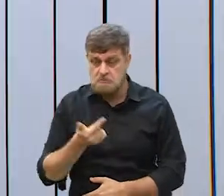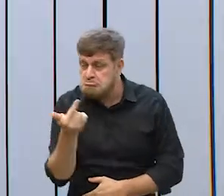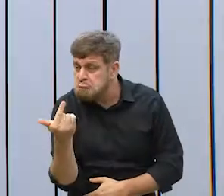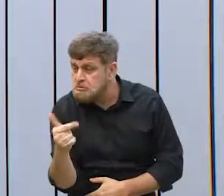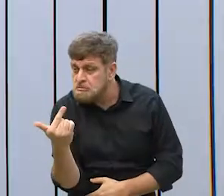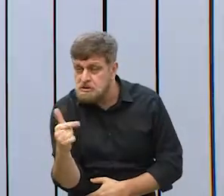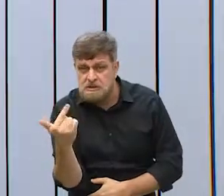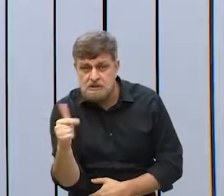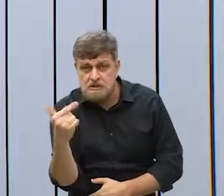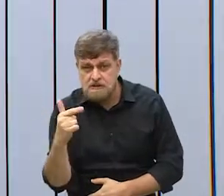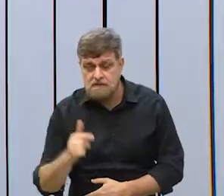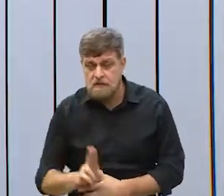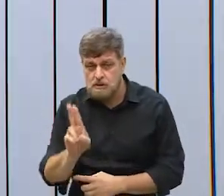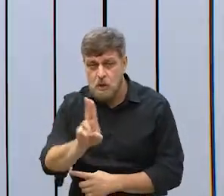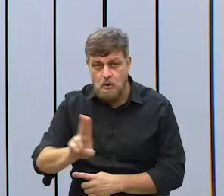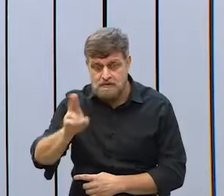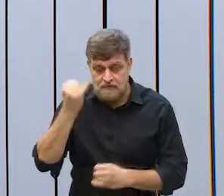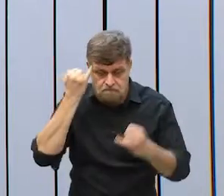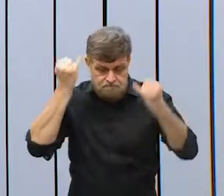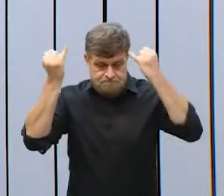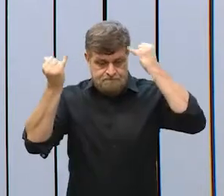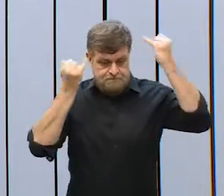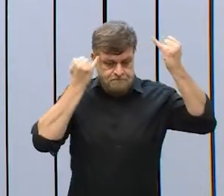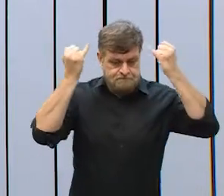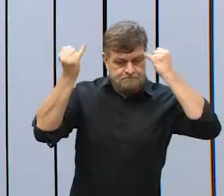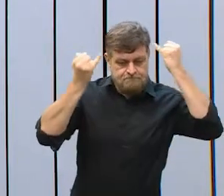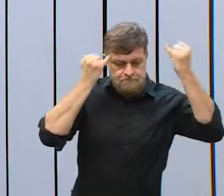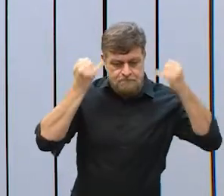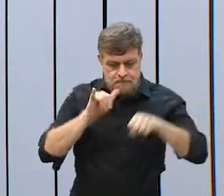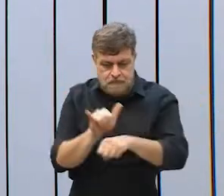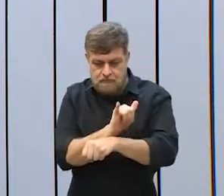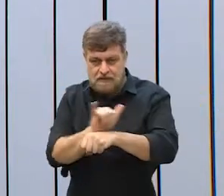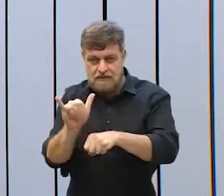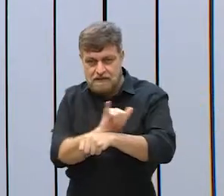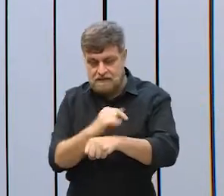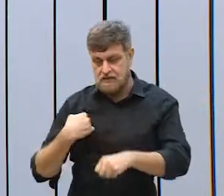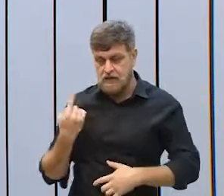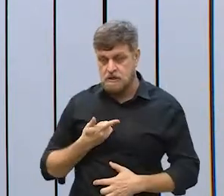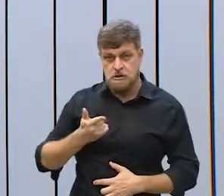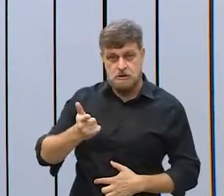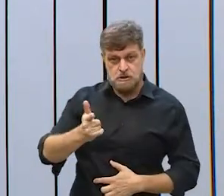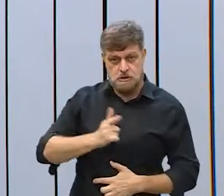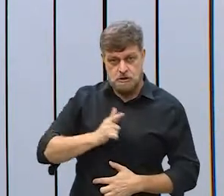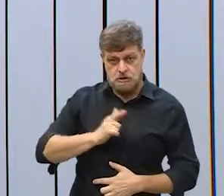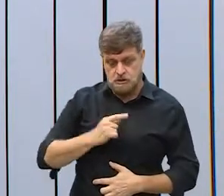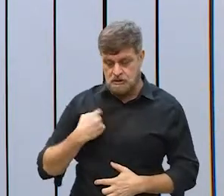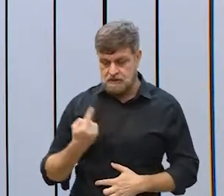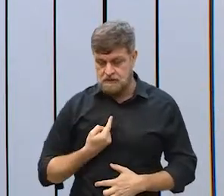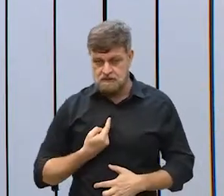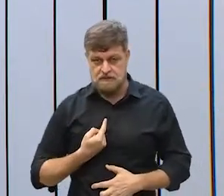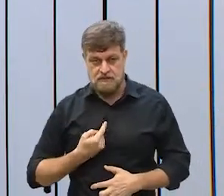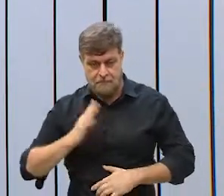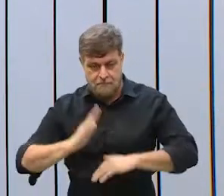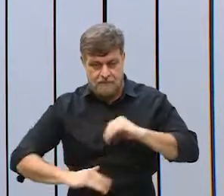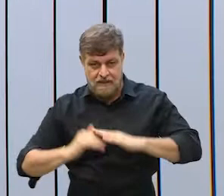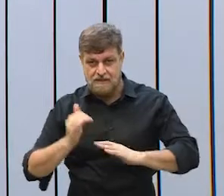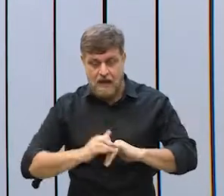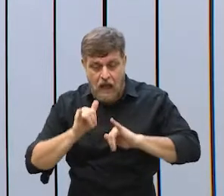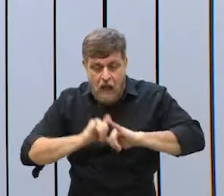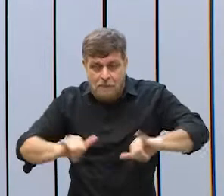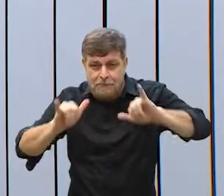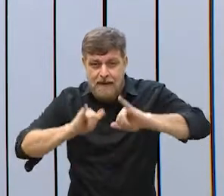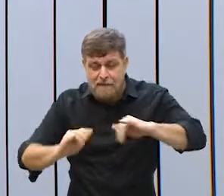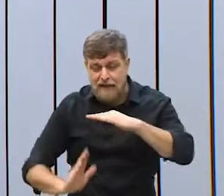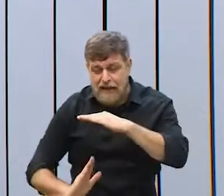tivéssemos utilizado a criatividade, as ferramentas que estavam disponíveis na nossa mão, que era uma campanha